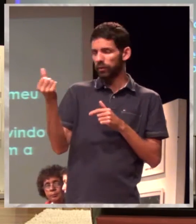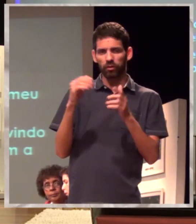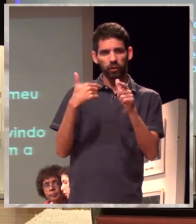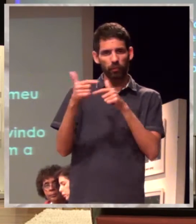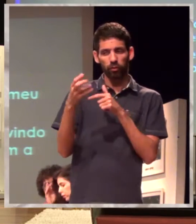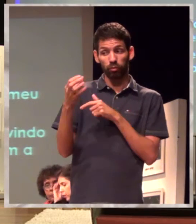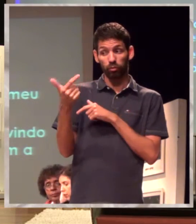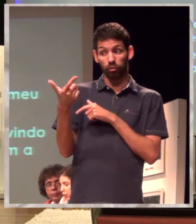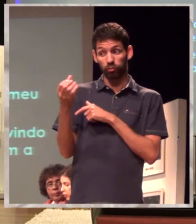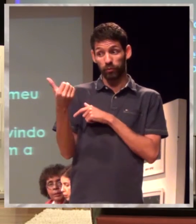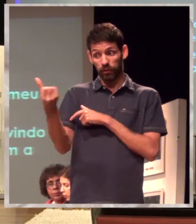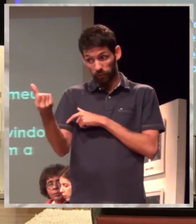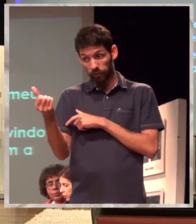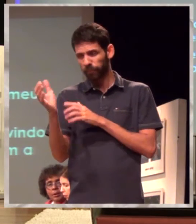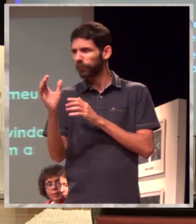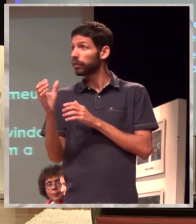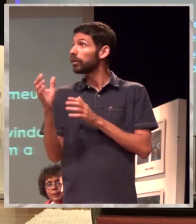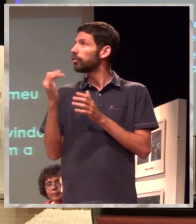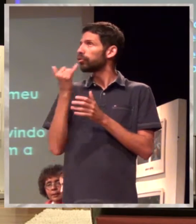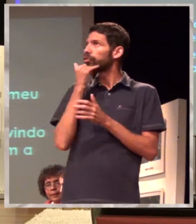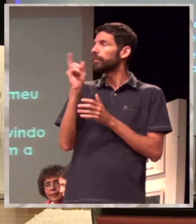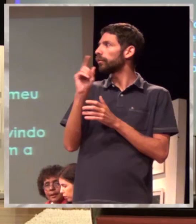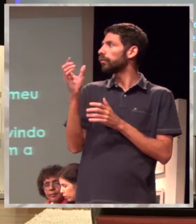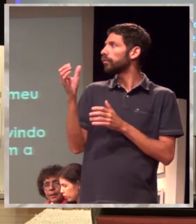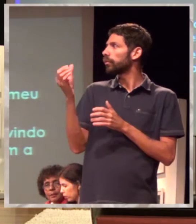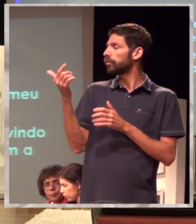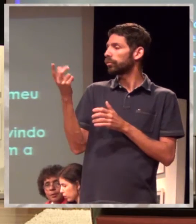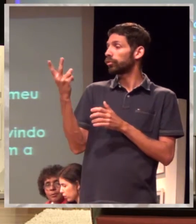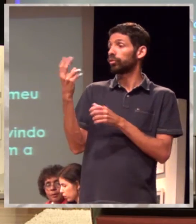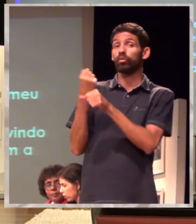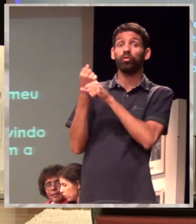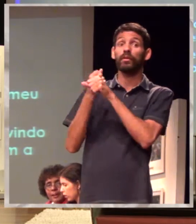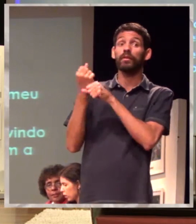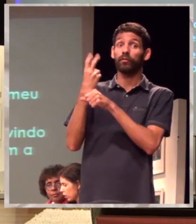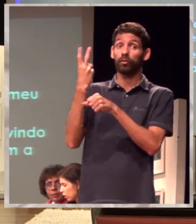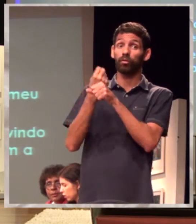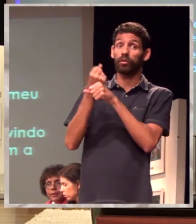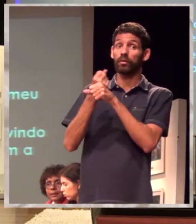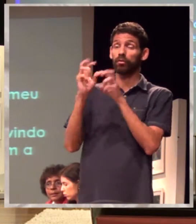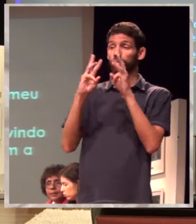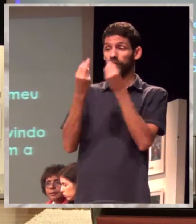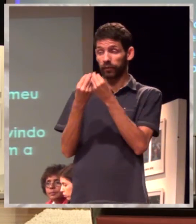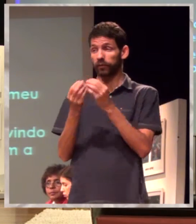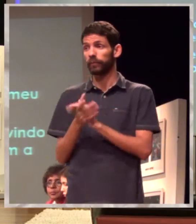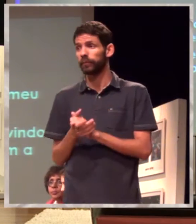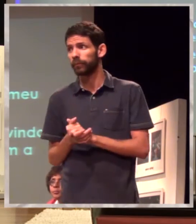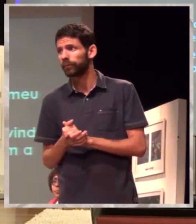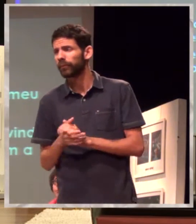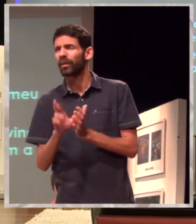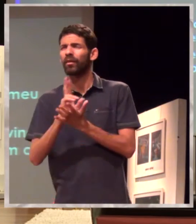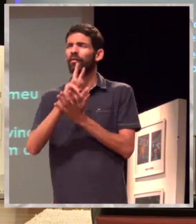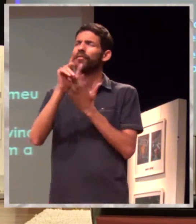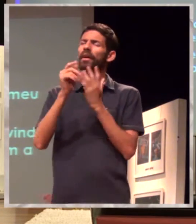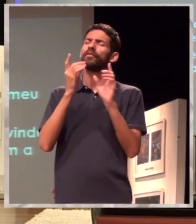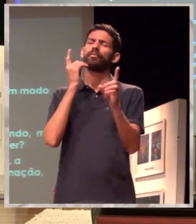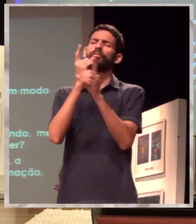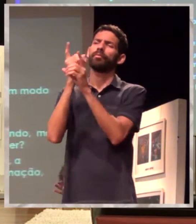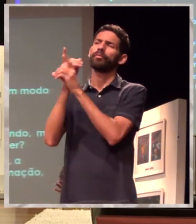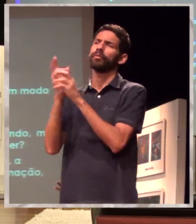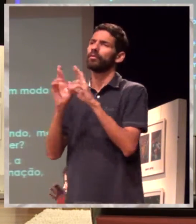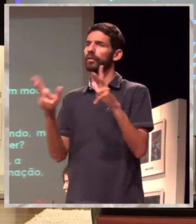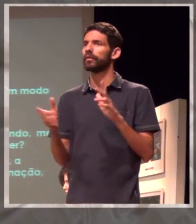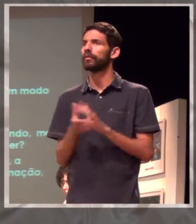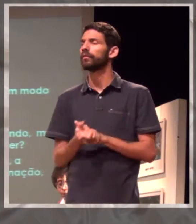2016, né? Mas 2015, né? 2015, são 2 anos de oficina. 2 anos juntas, mas com vários momentos